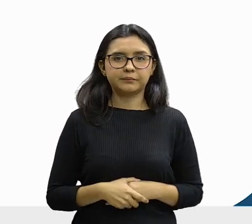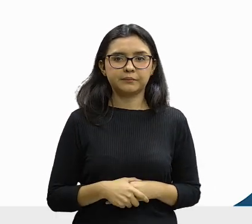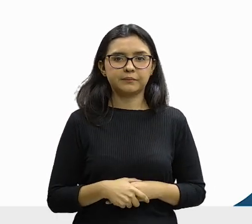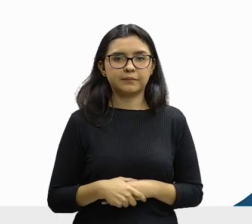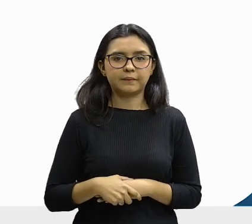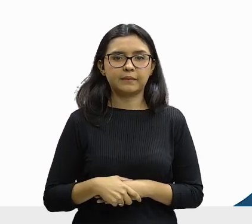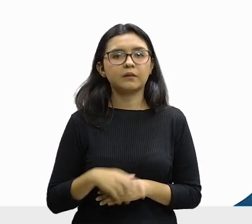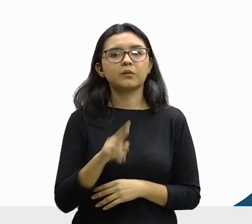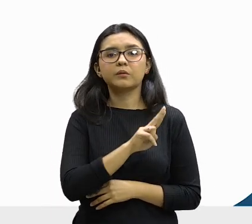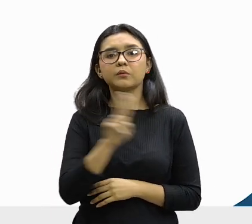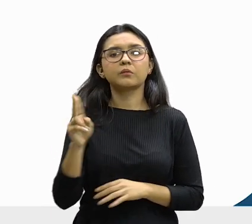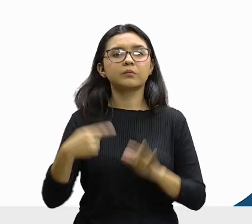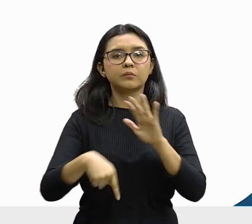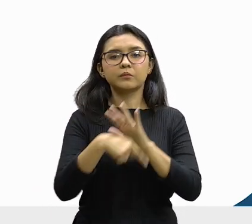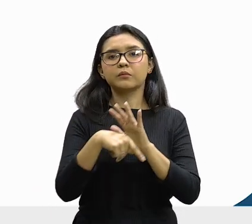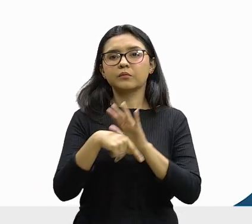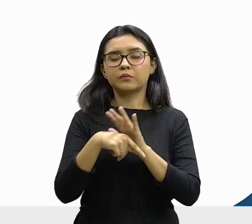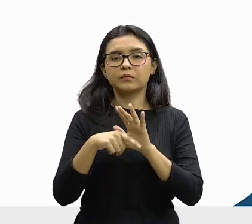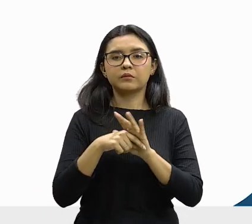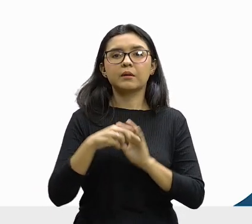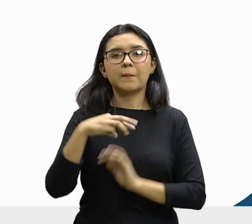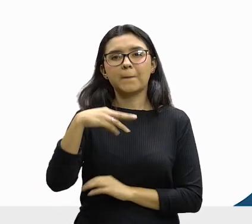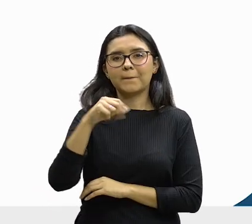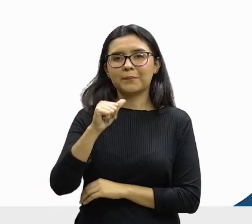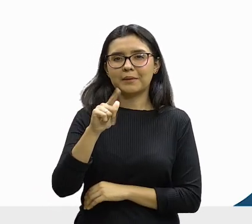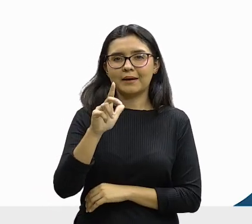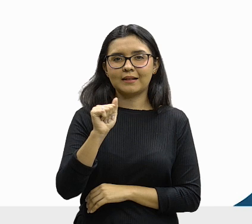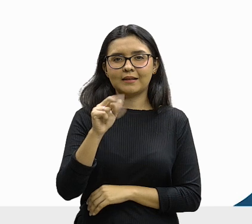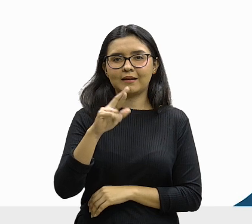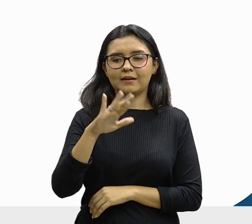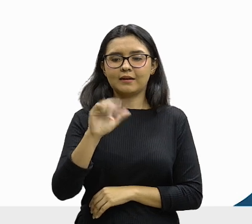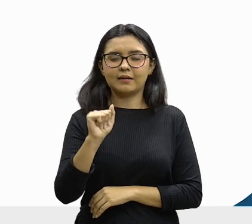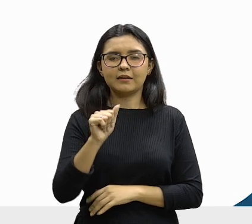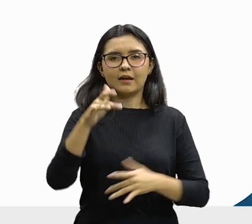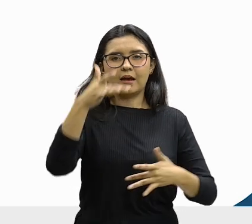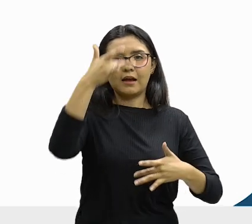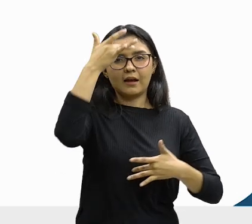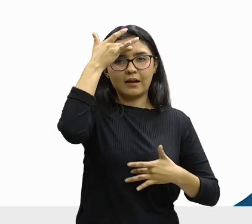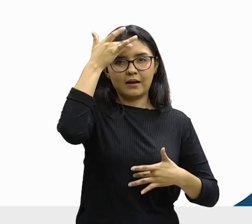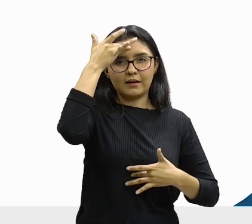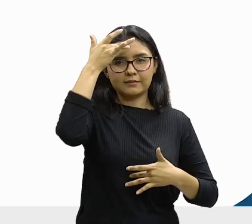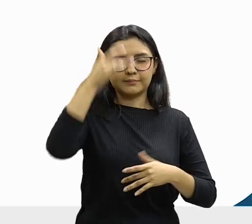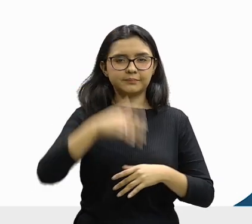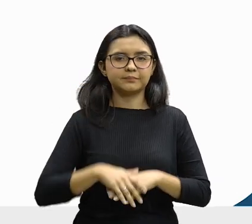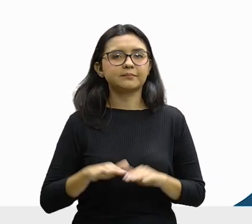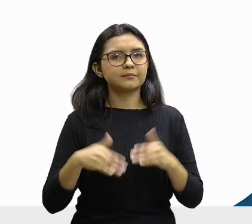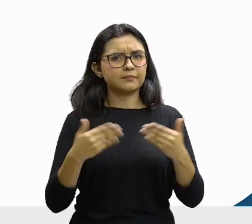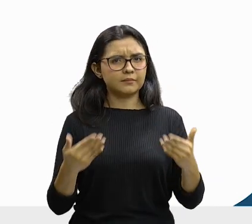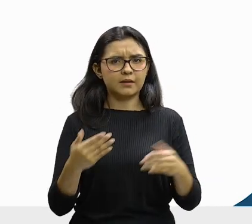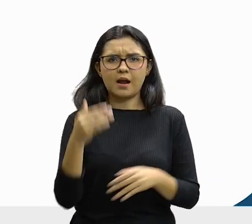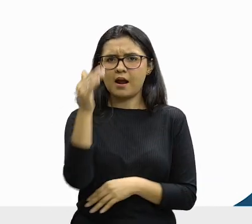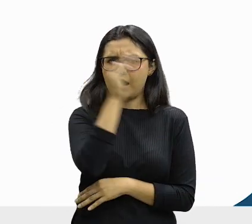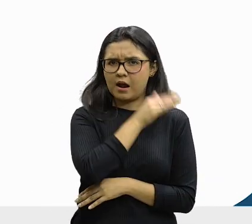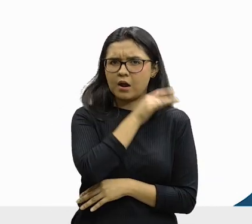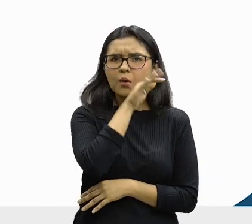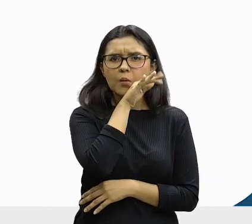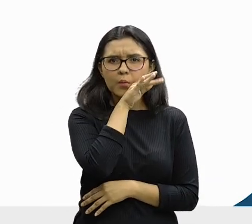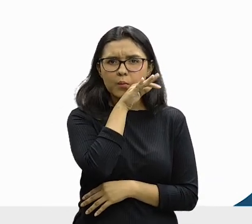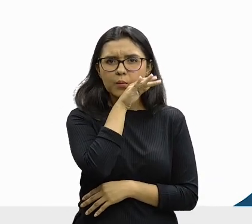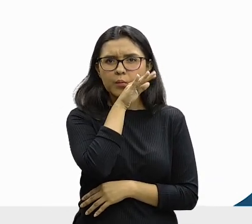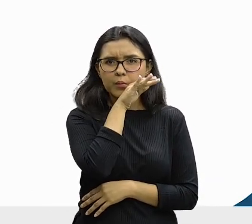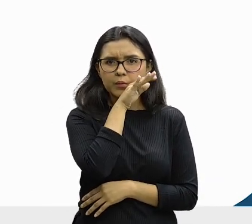dela, a nossa malária. Gente, malária é má, viu? Ruim. Quem